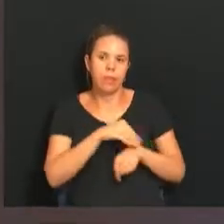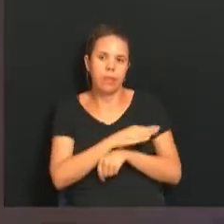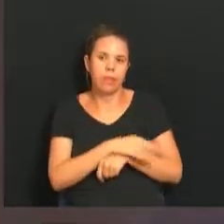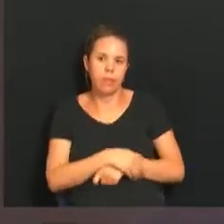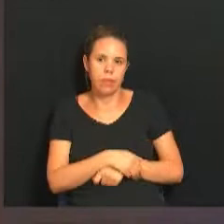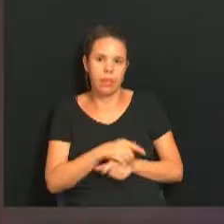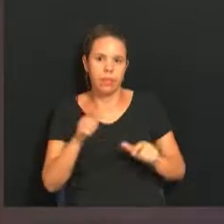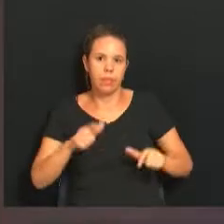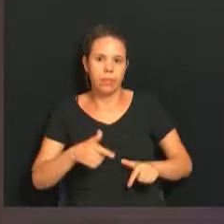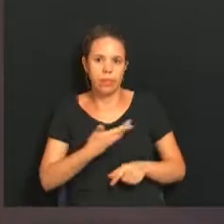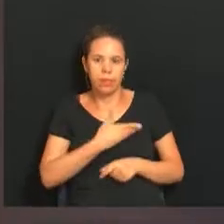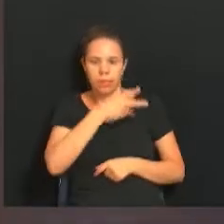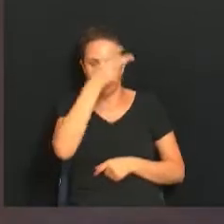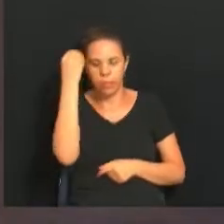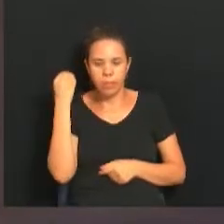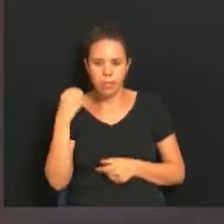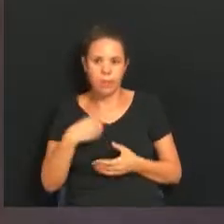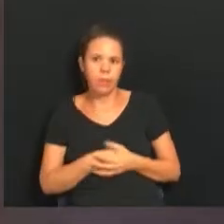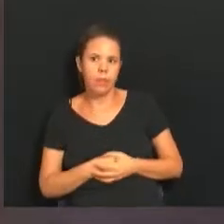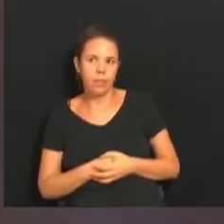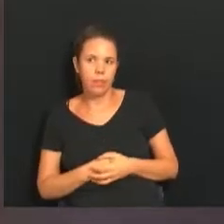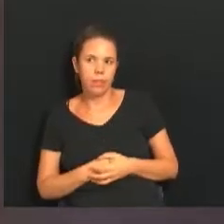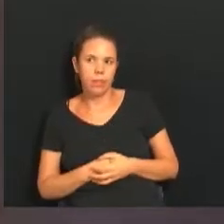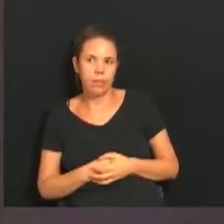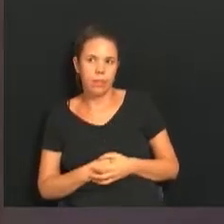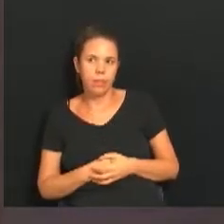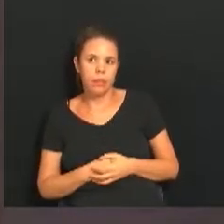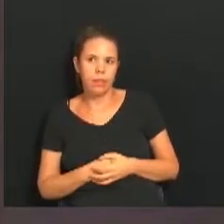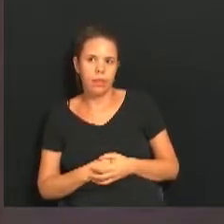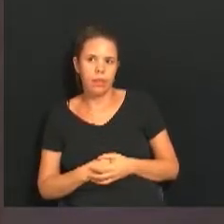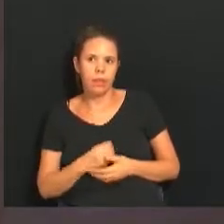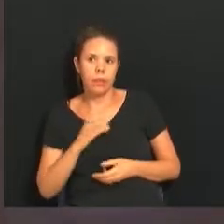para a prefeitura, CVC que fala